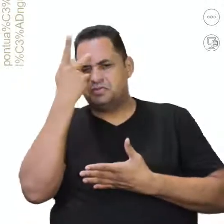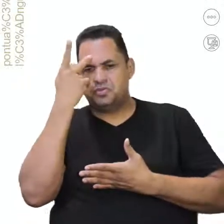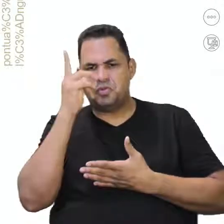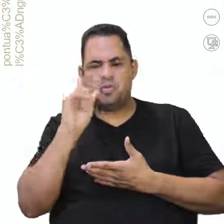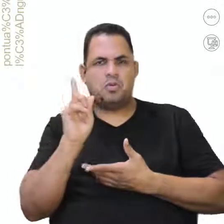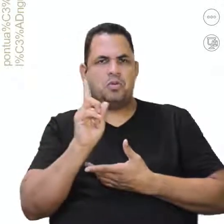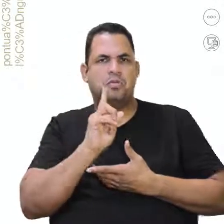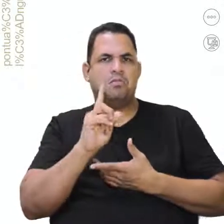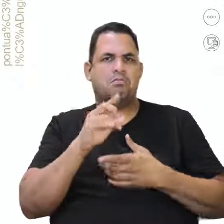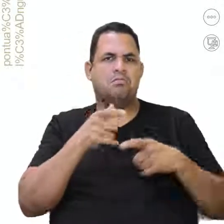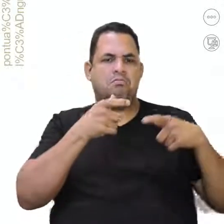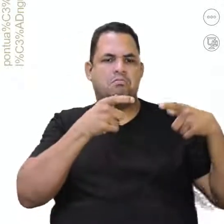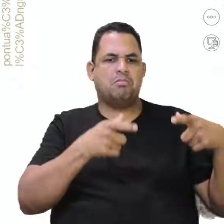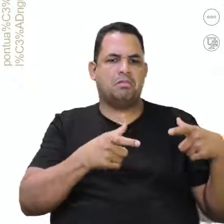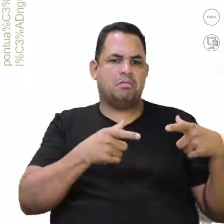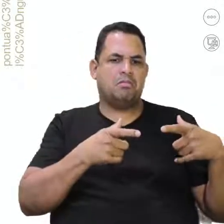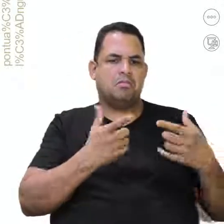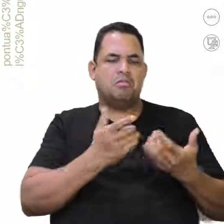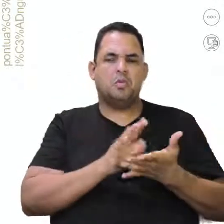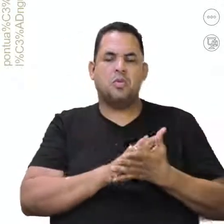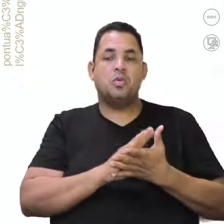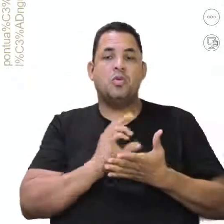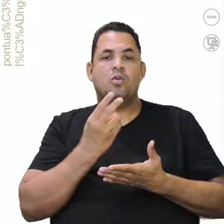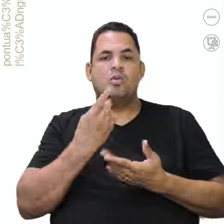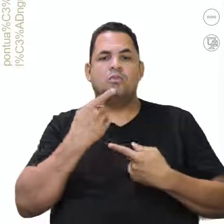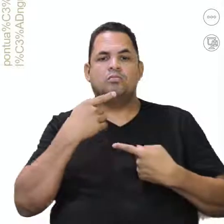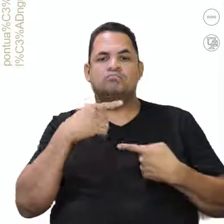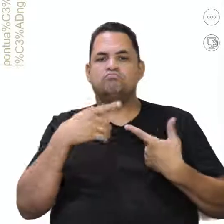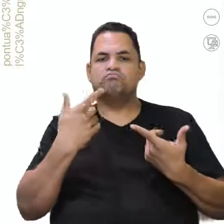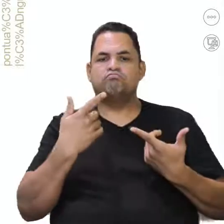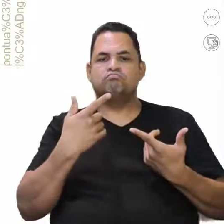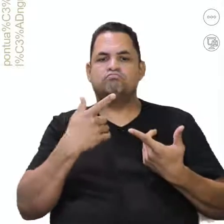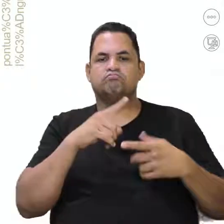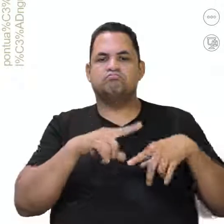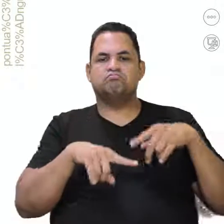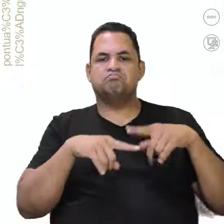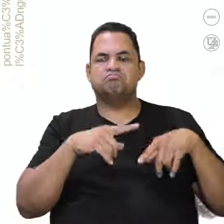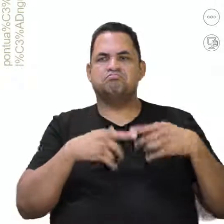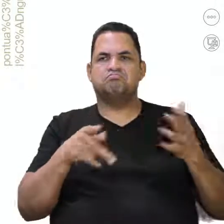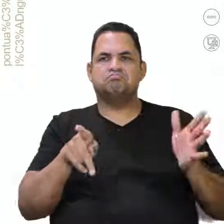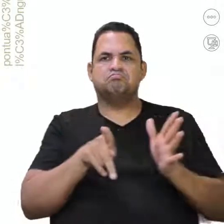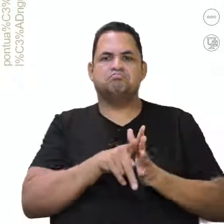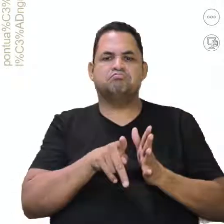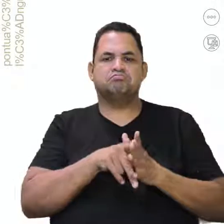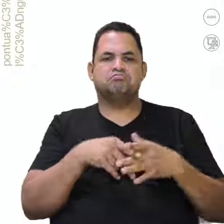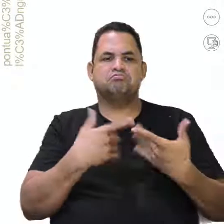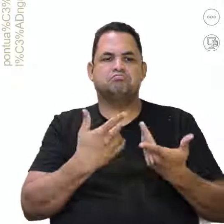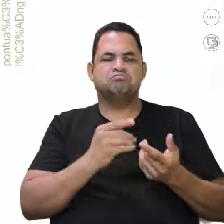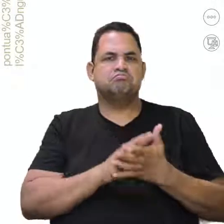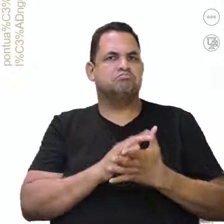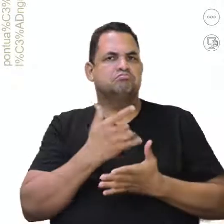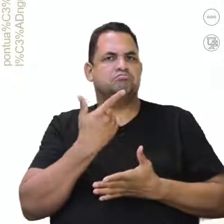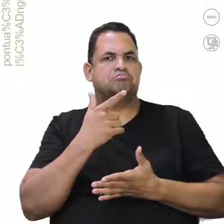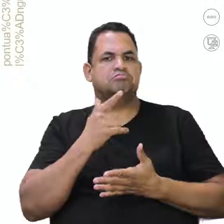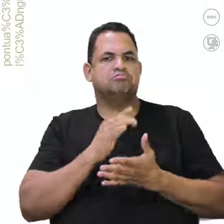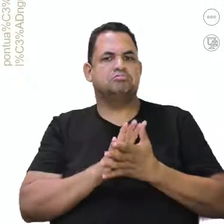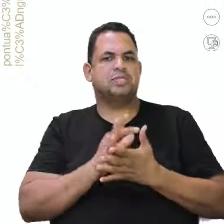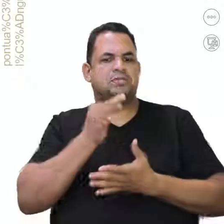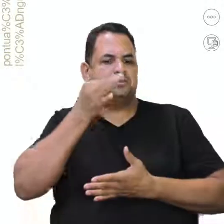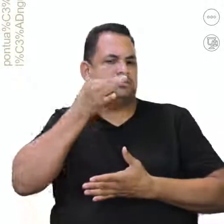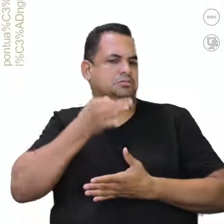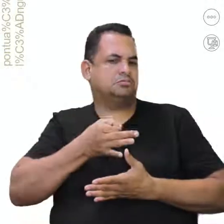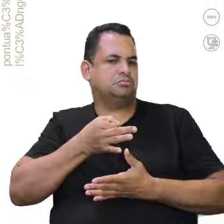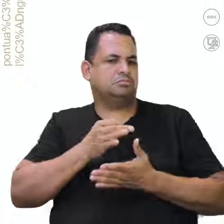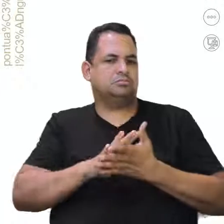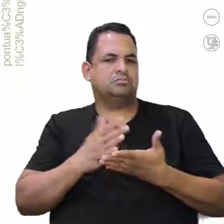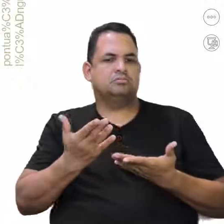nenhuma pessoa, nenhum lugar ou nenhum objeto específico. Por isso são indefinidos. Por